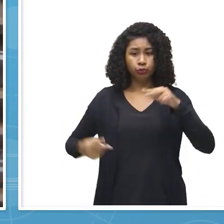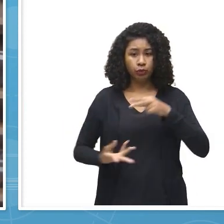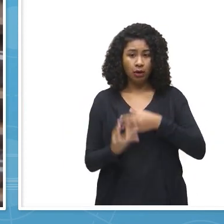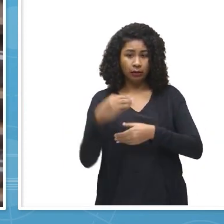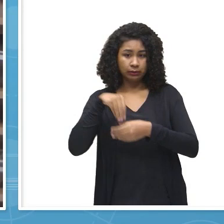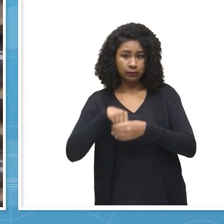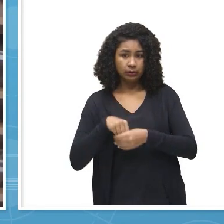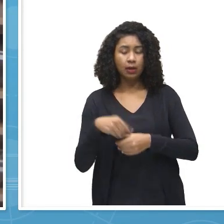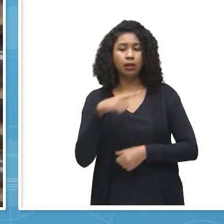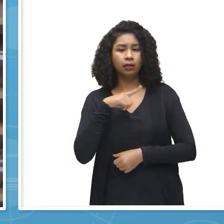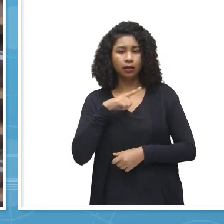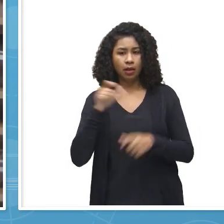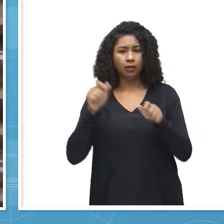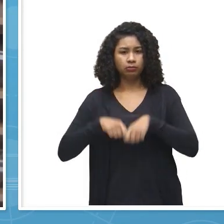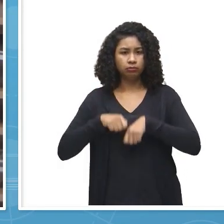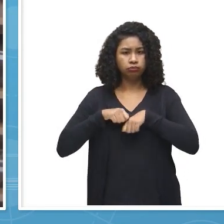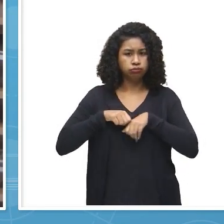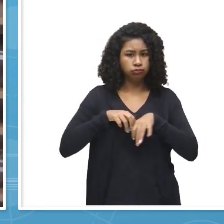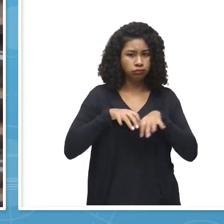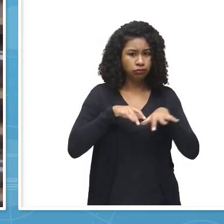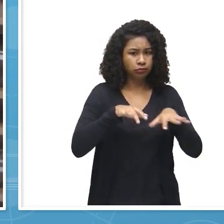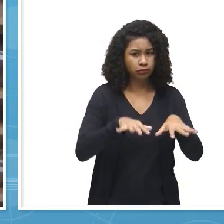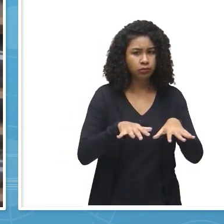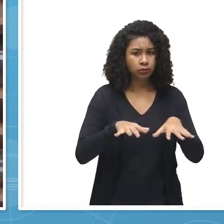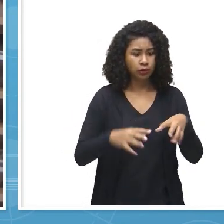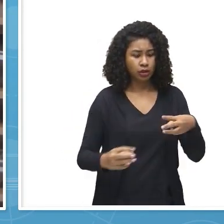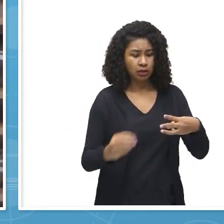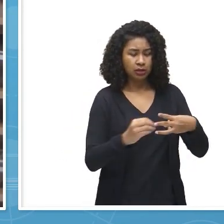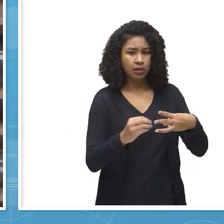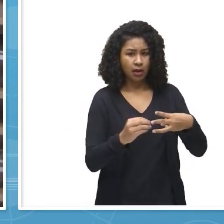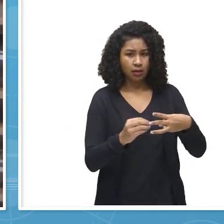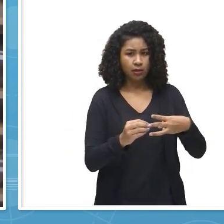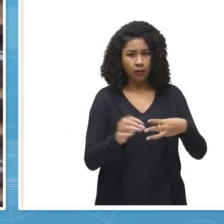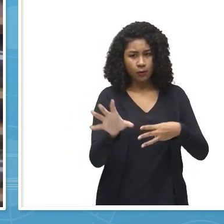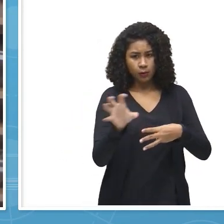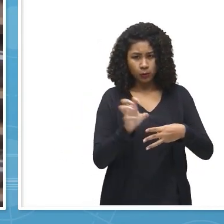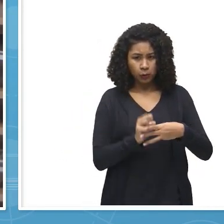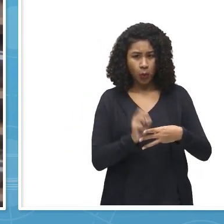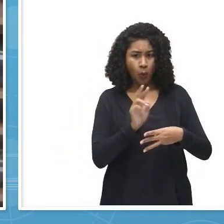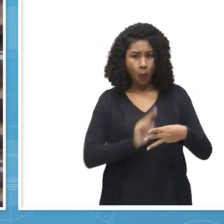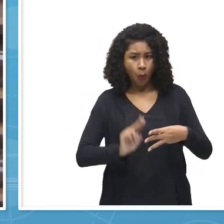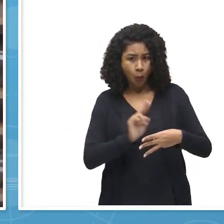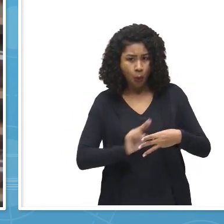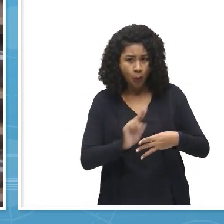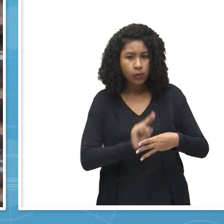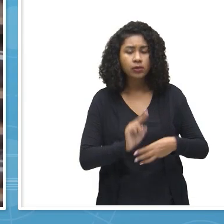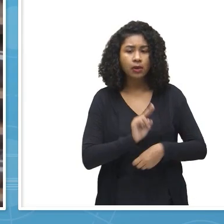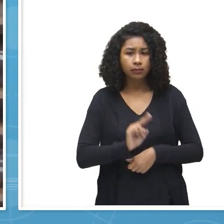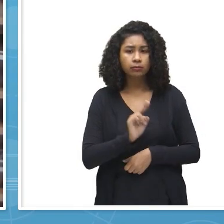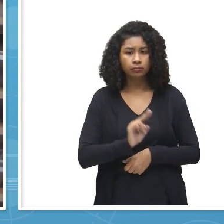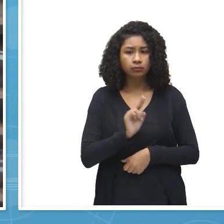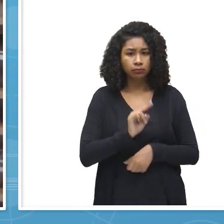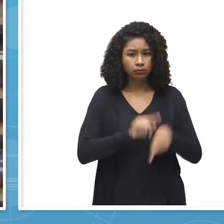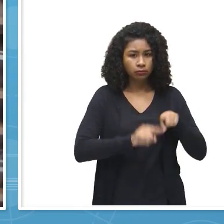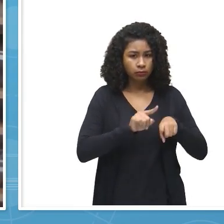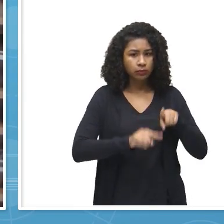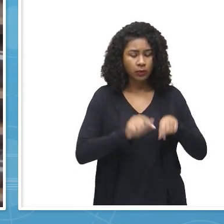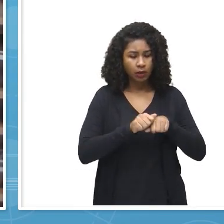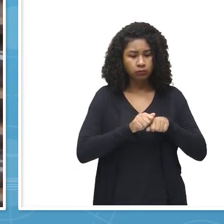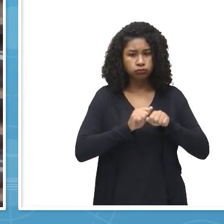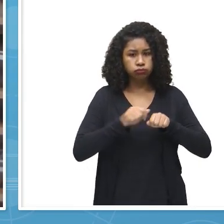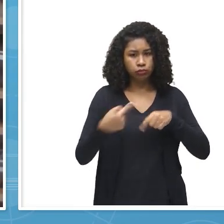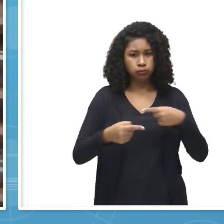eles cheguem até as células hospedeiras, né? Utilizem o maquinário das células ali, todas as organelas, para se